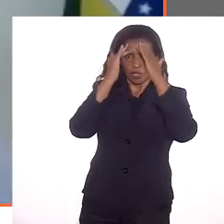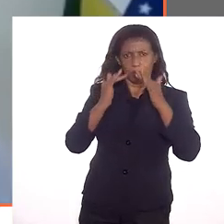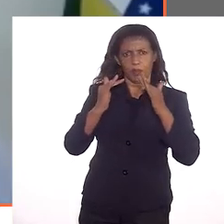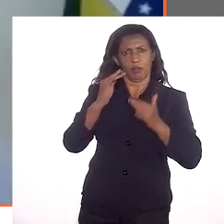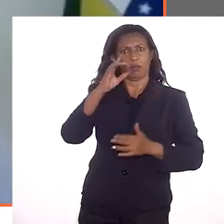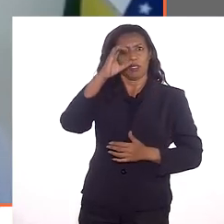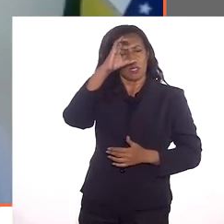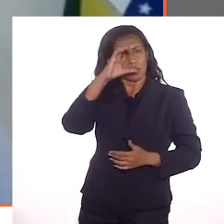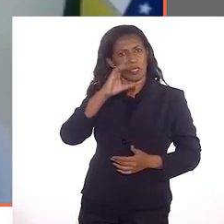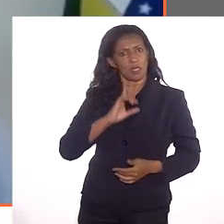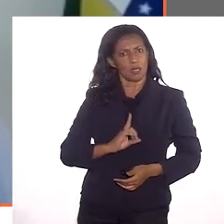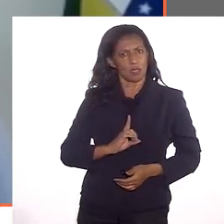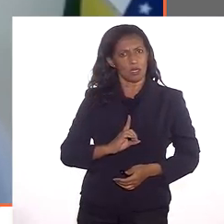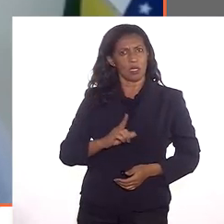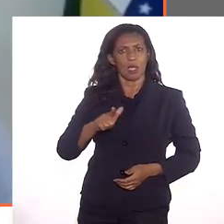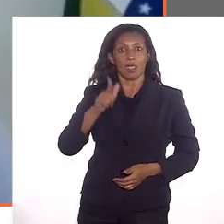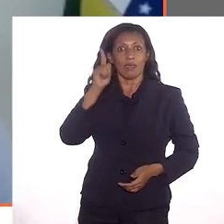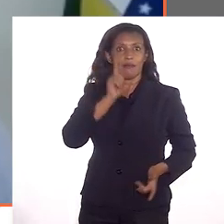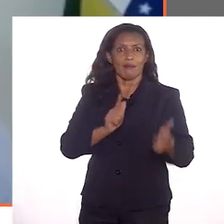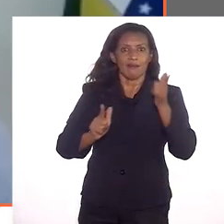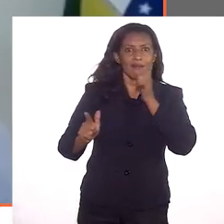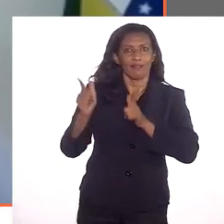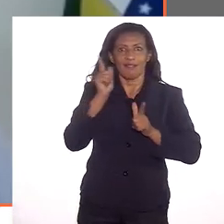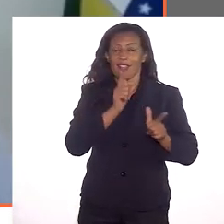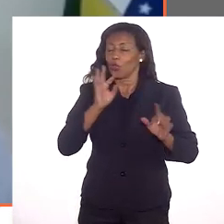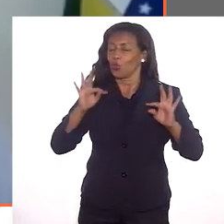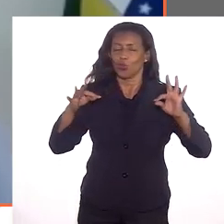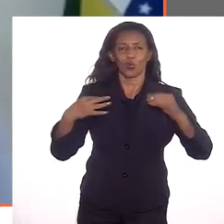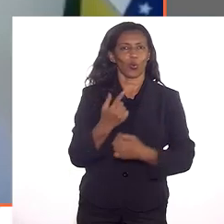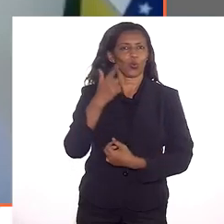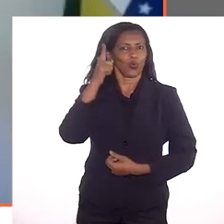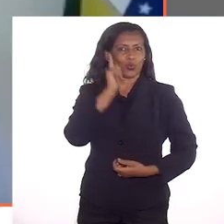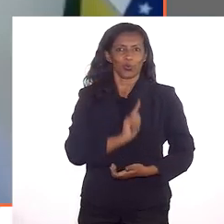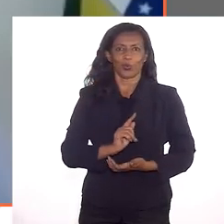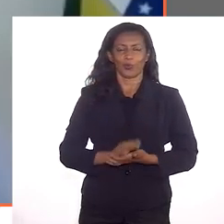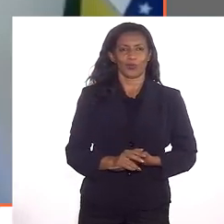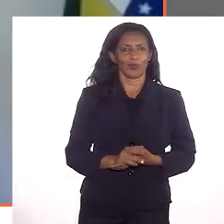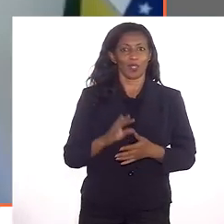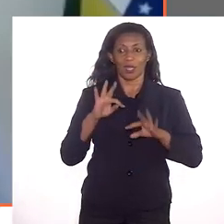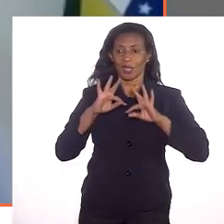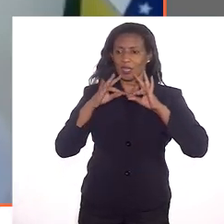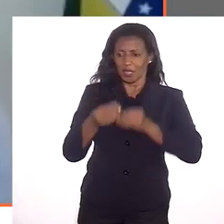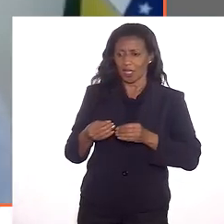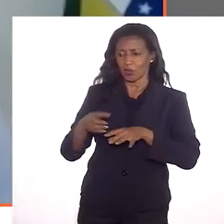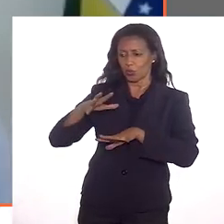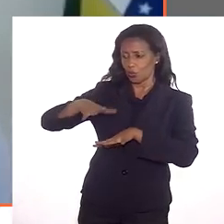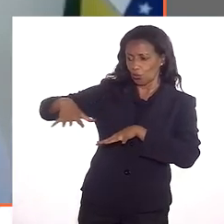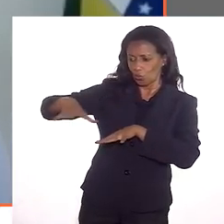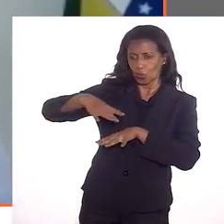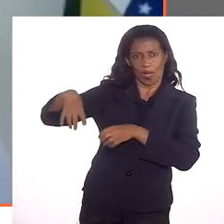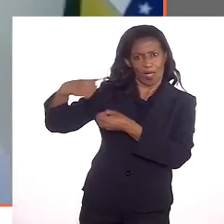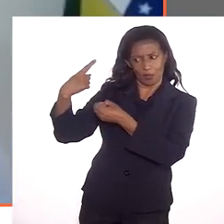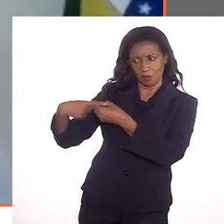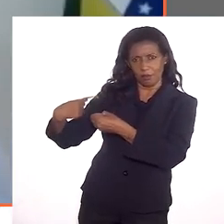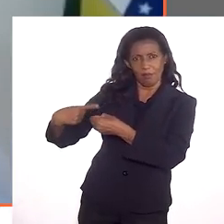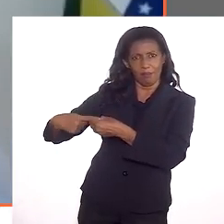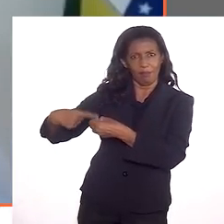nesses territórios, essa é uma agenda de ganha-ganha. Todo mundo ganha, né? Tanto os bairros que já